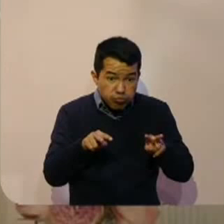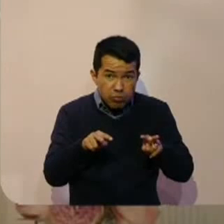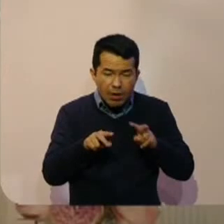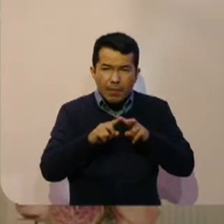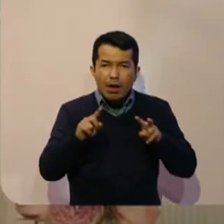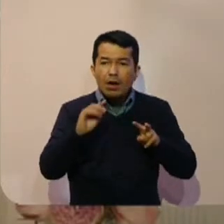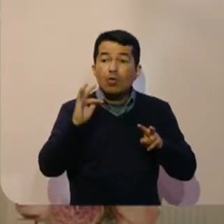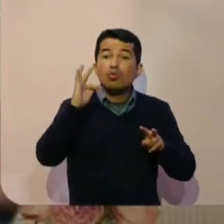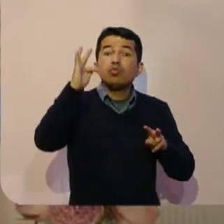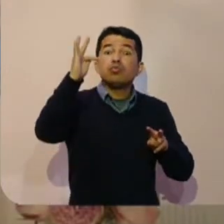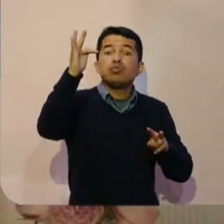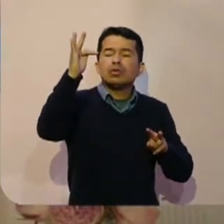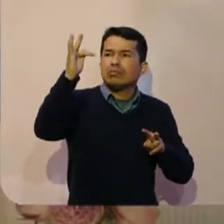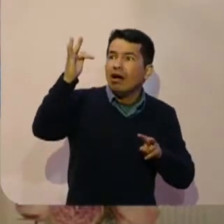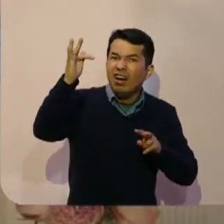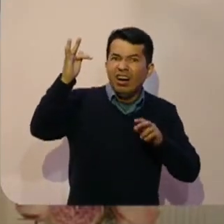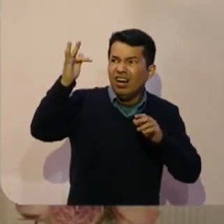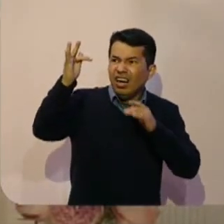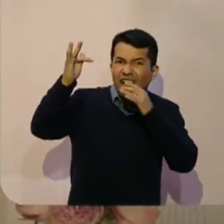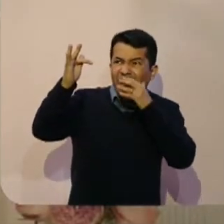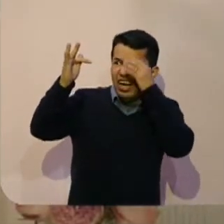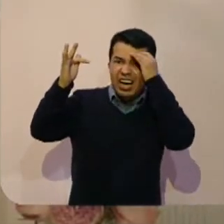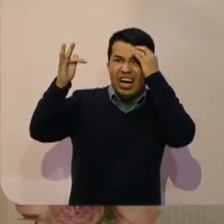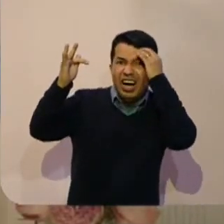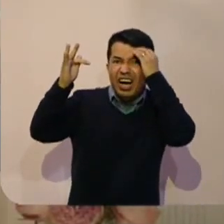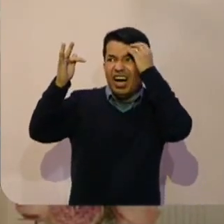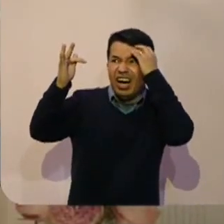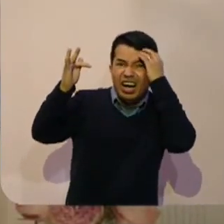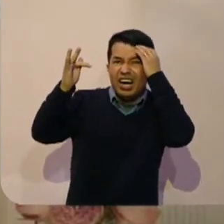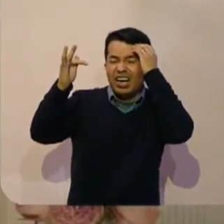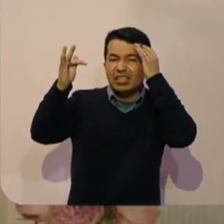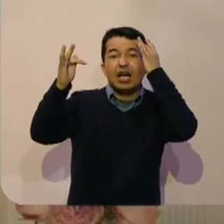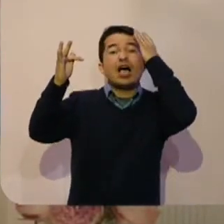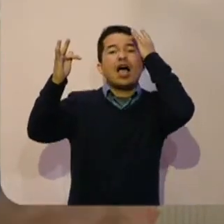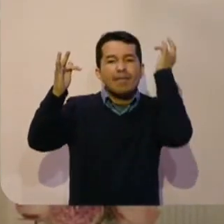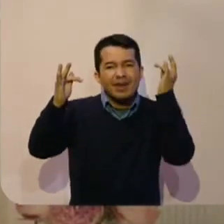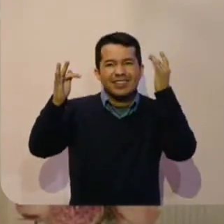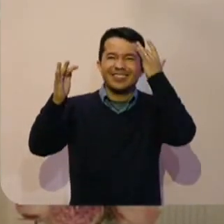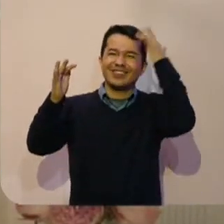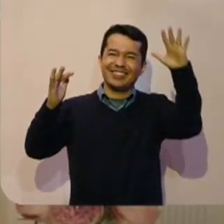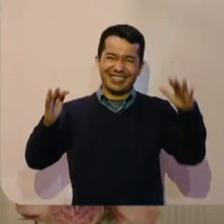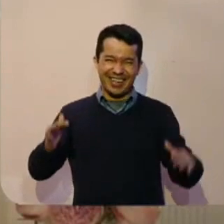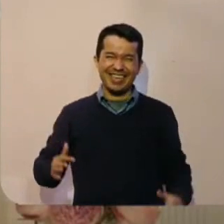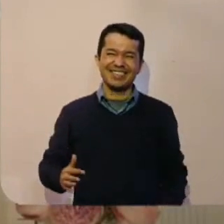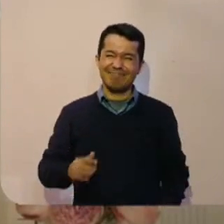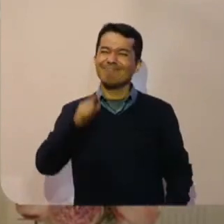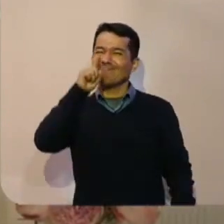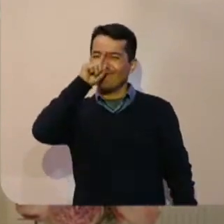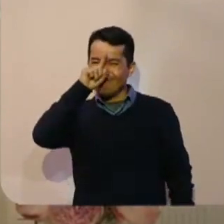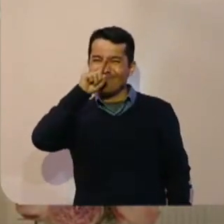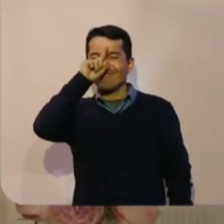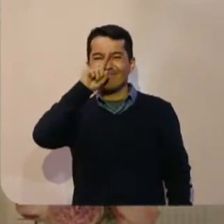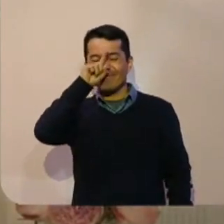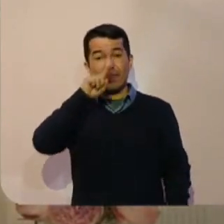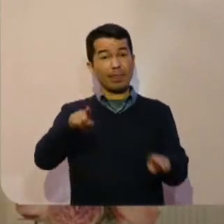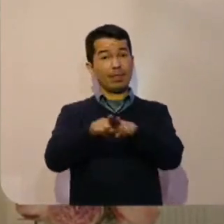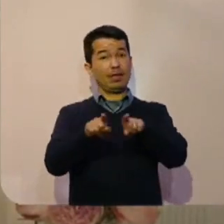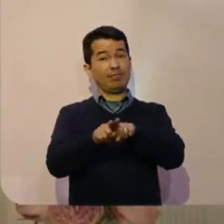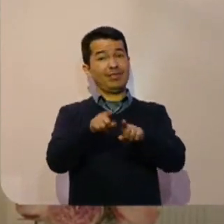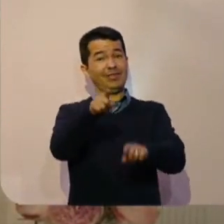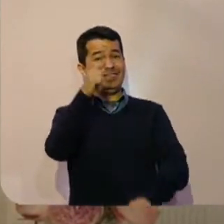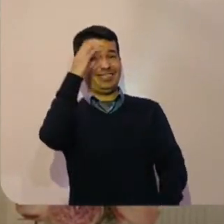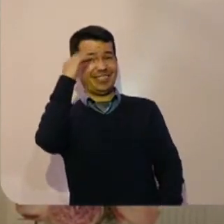gente crê que a nossa vida está lá e o nosso foco é o Senhor, Ele em primeiro lugar na nossa vida, eu creio na